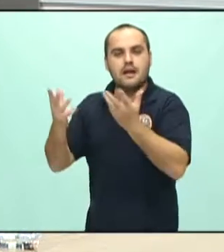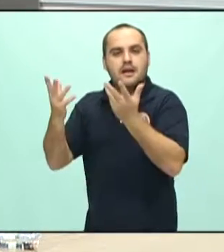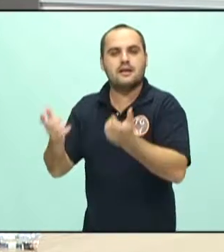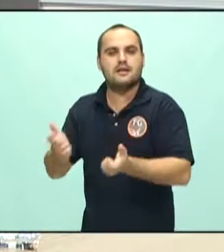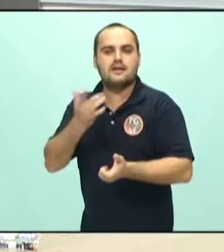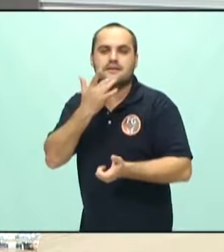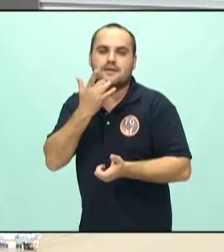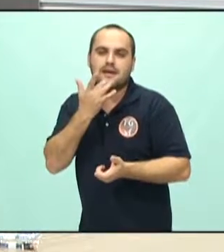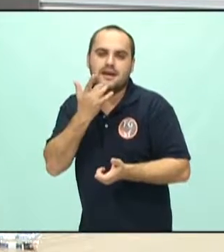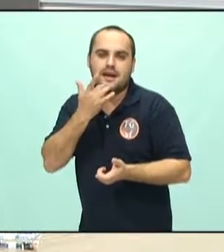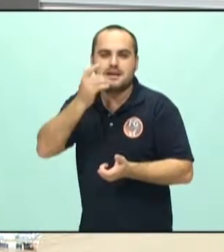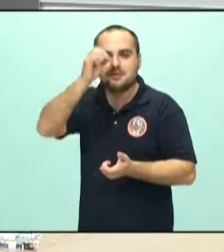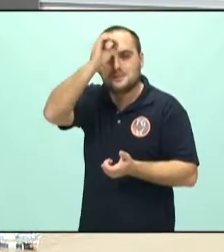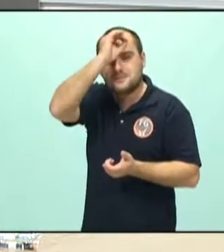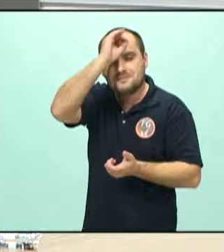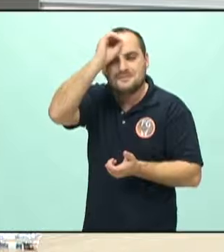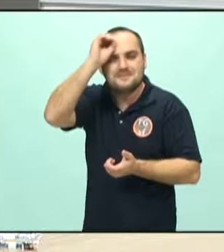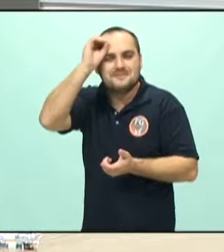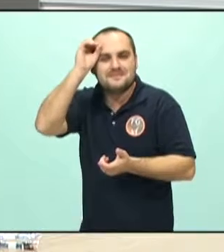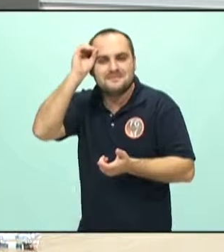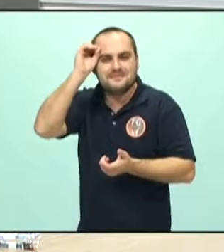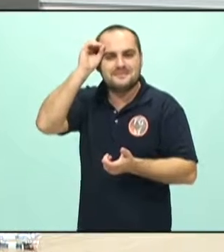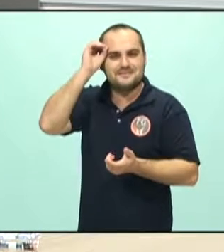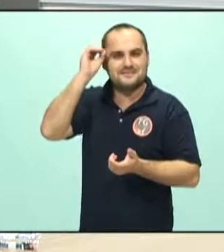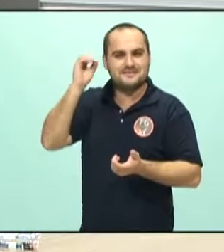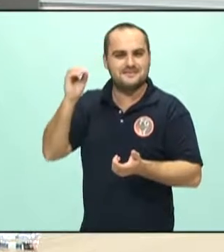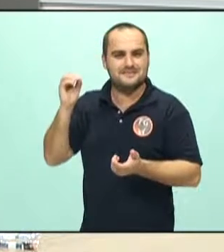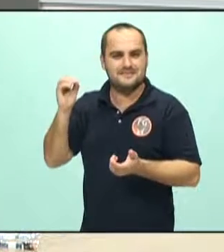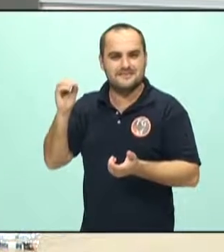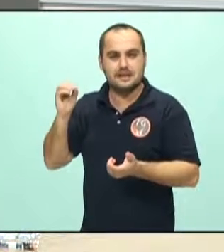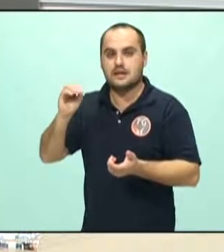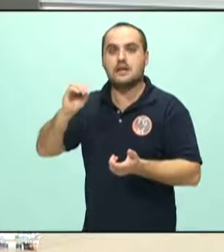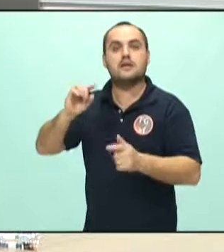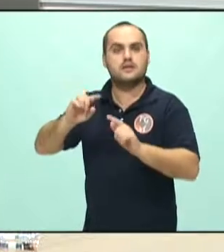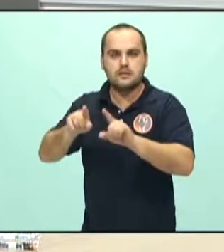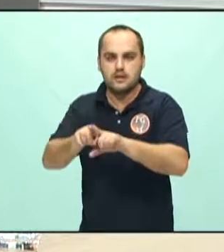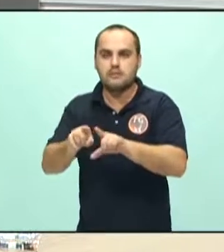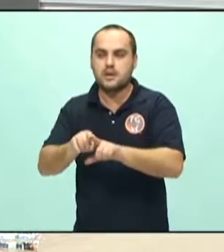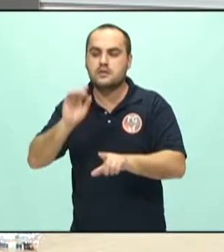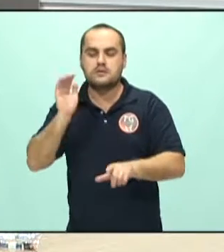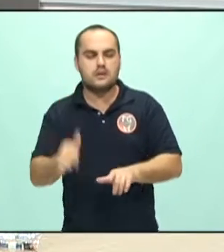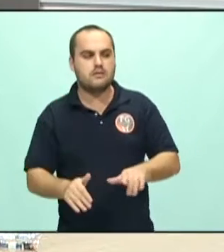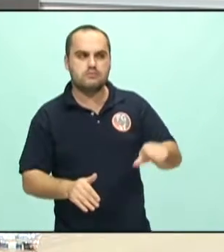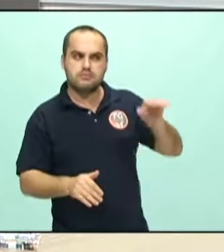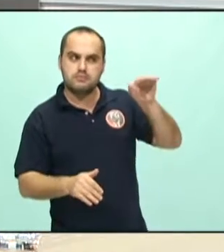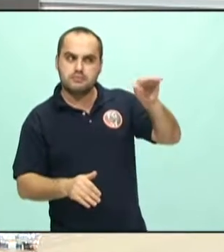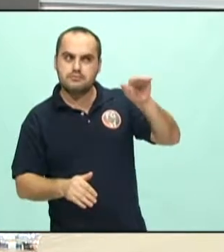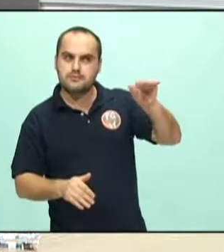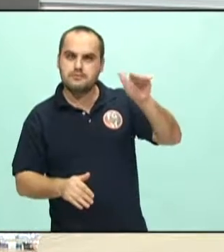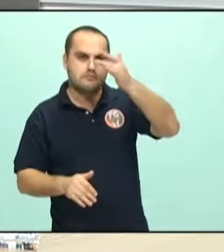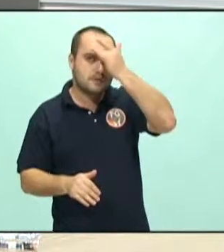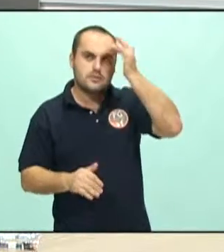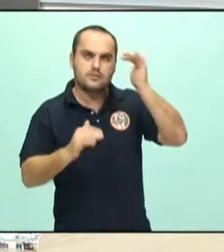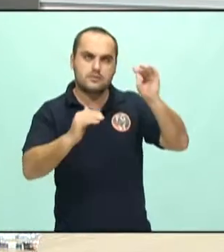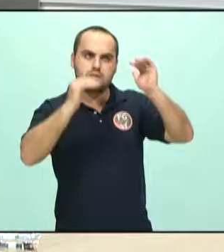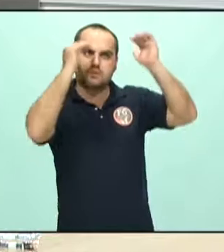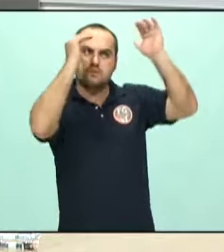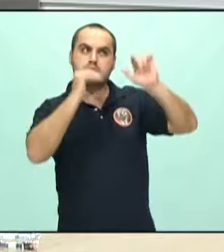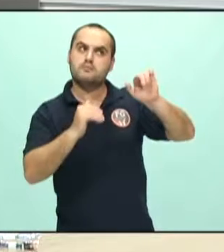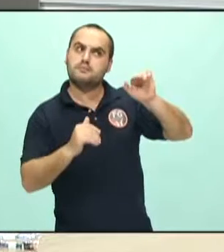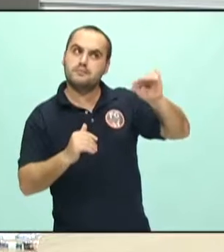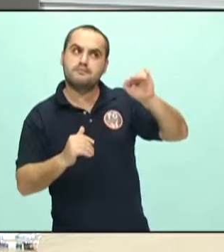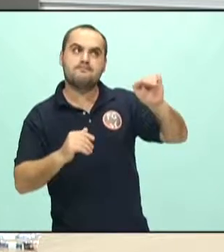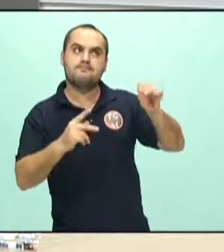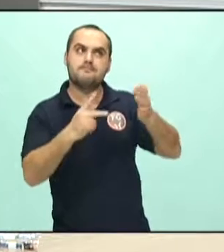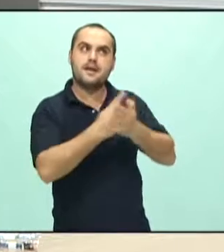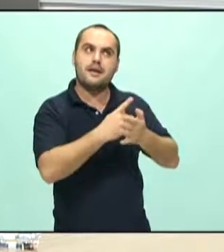inocência e ingenuidade e já começar a cobrar os adultos de uma forma meio é constranger mesmo nesse sentido de